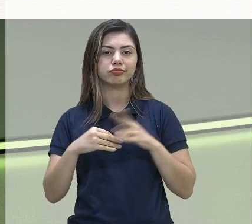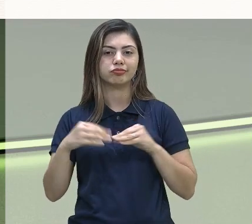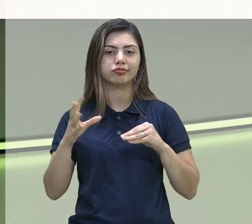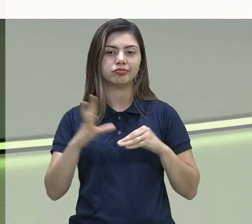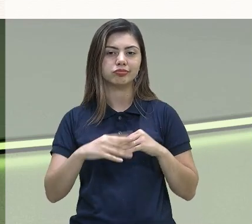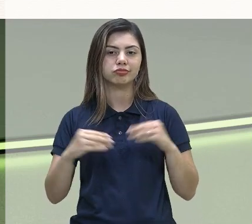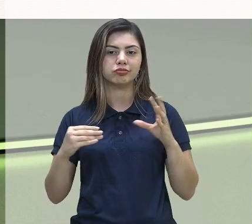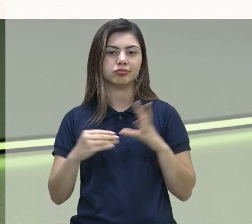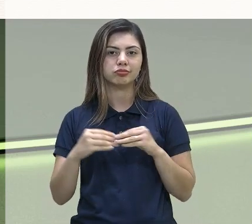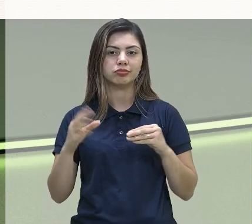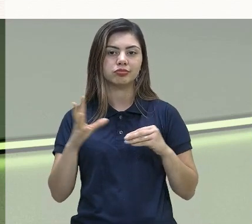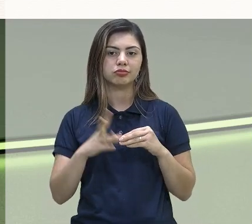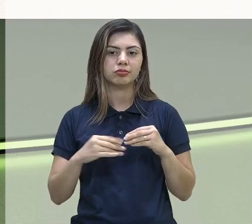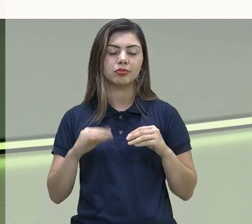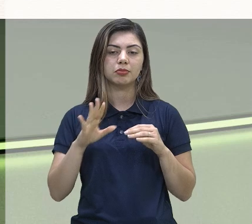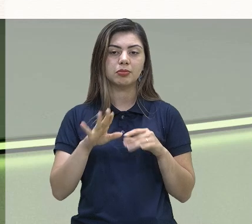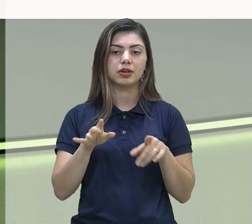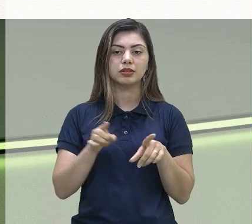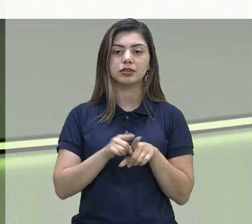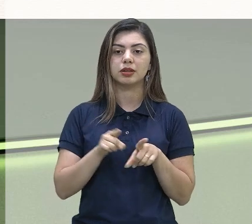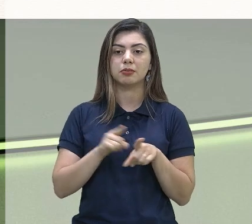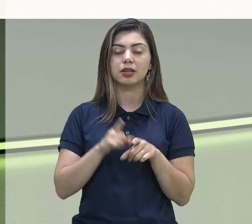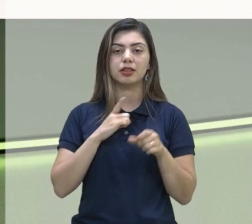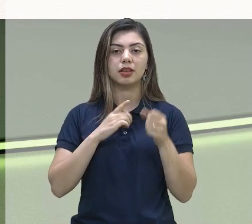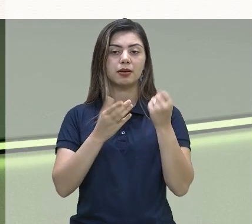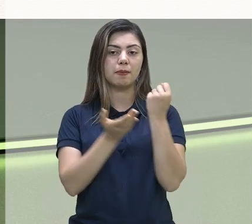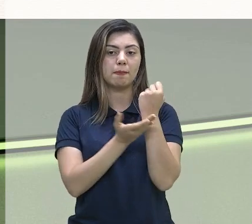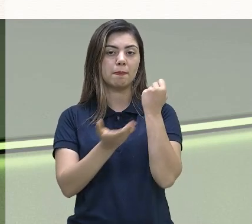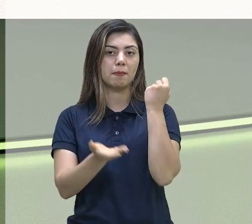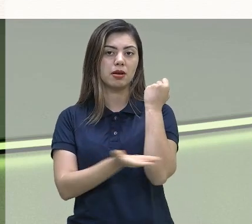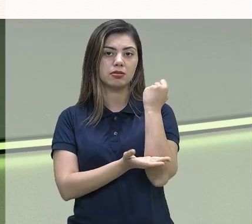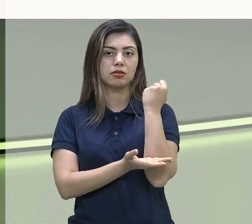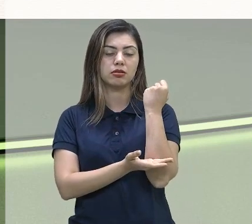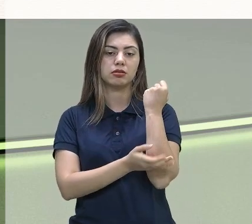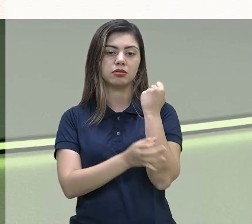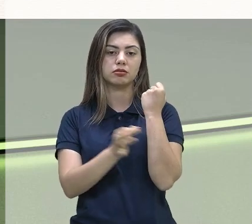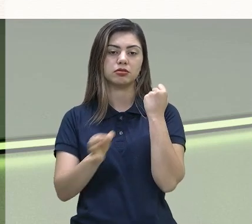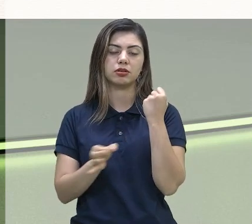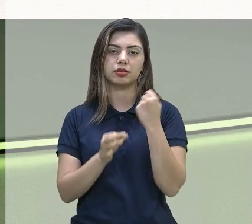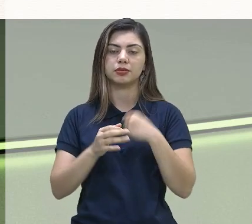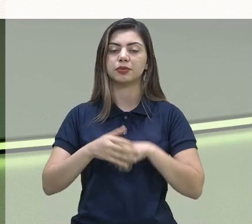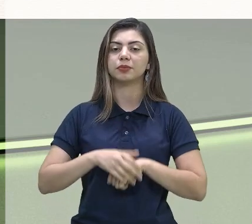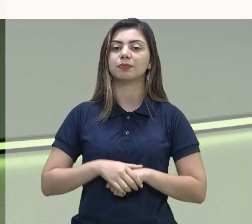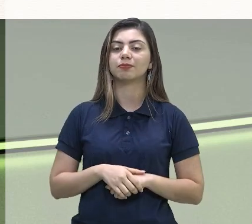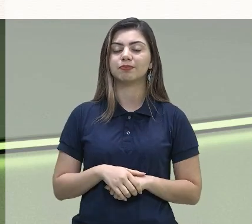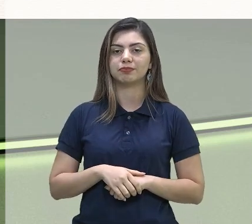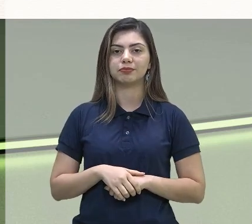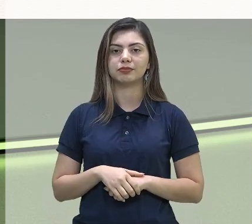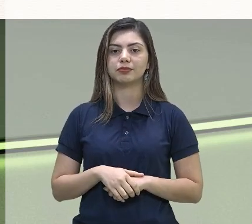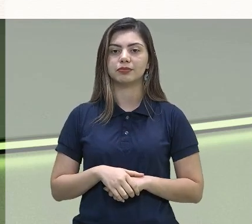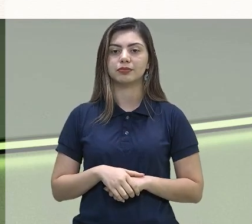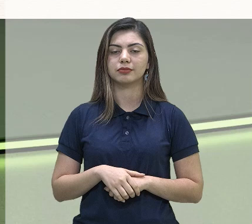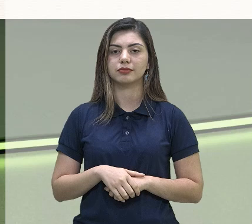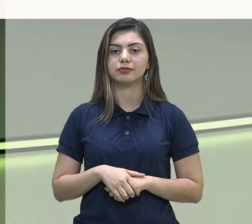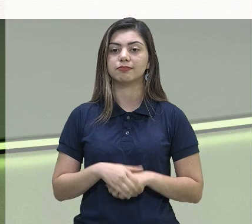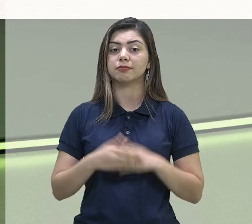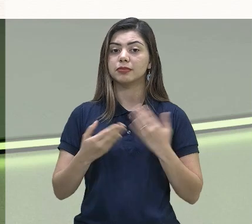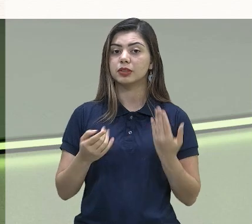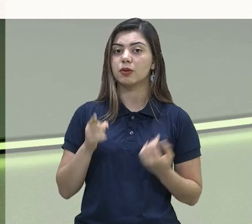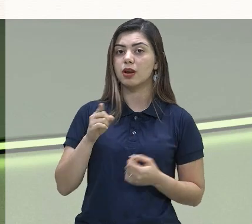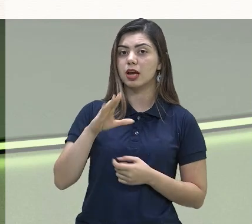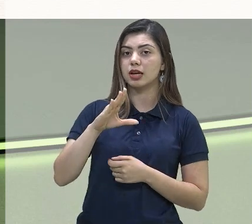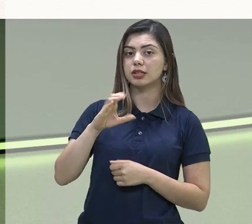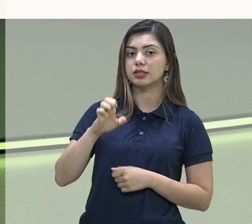temos também a madeira, tá? E é a partir da celulose